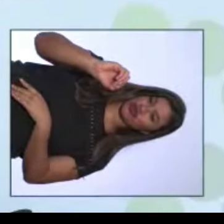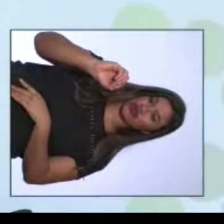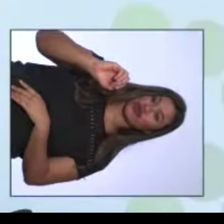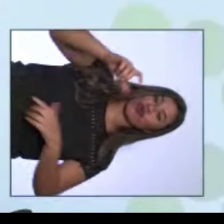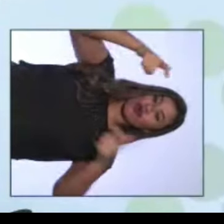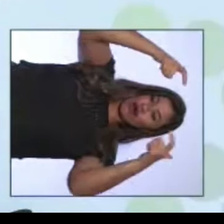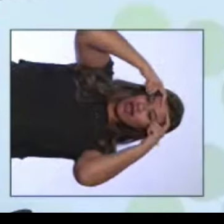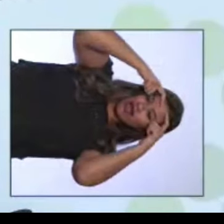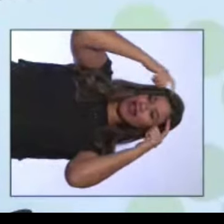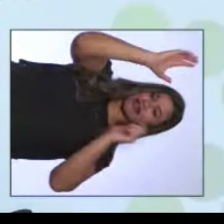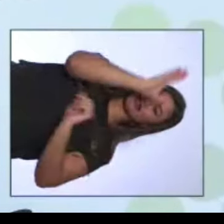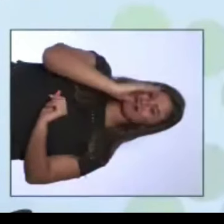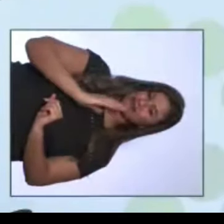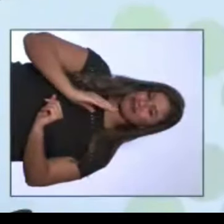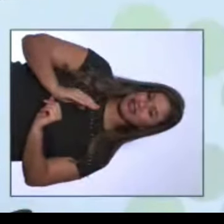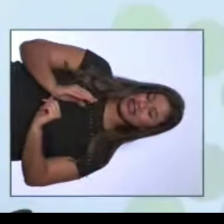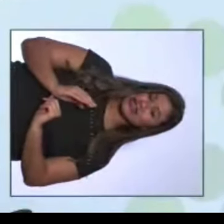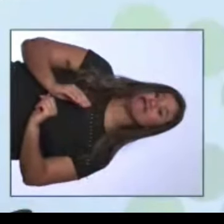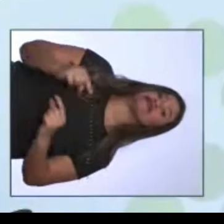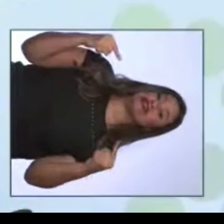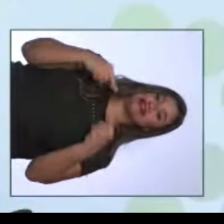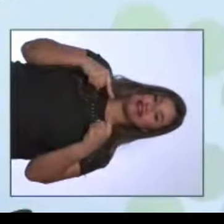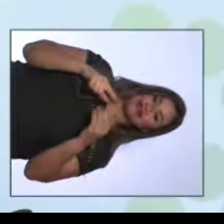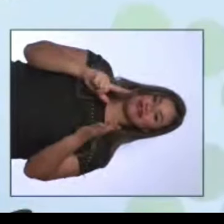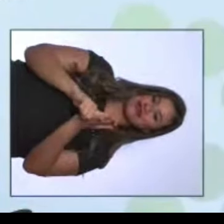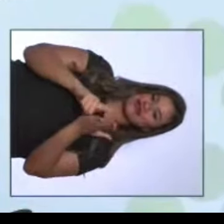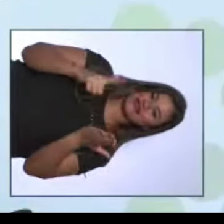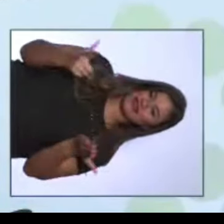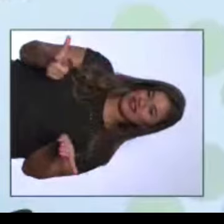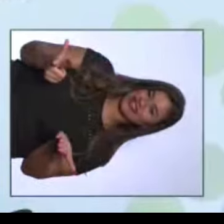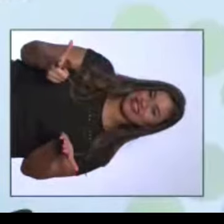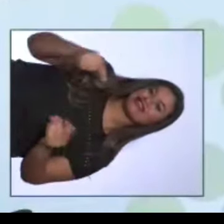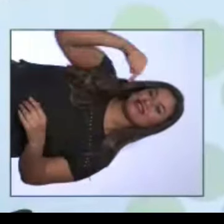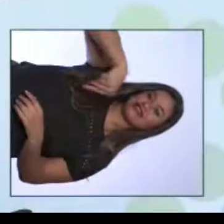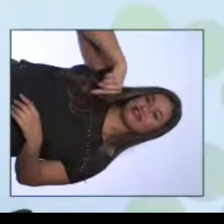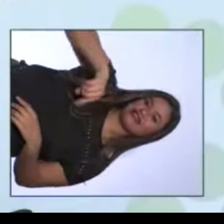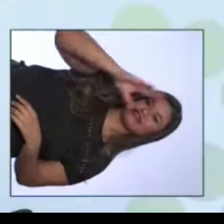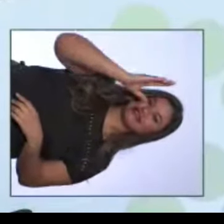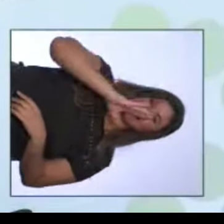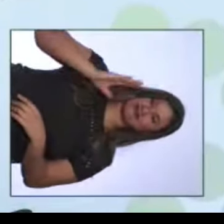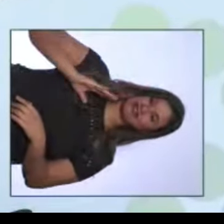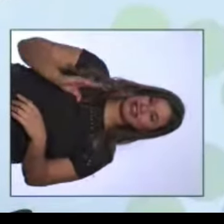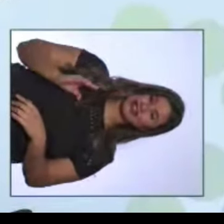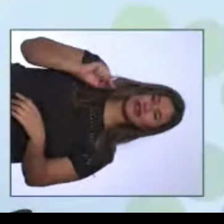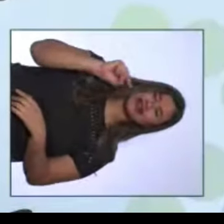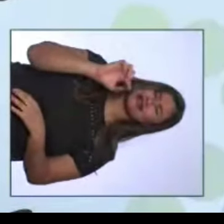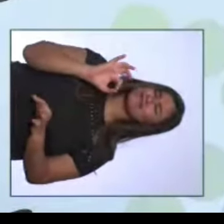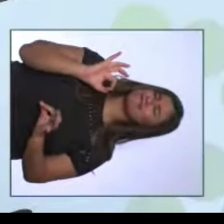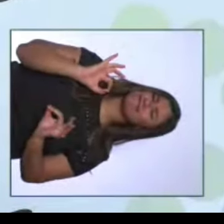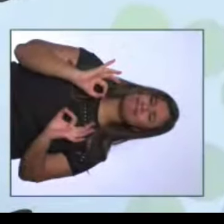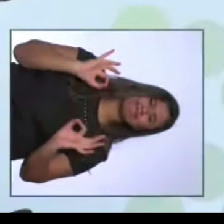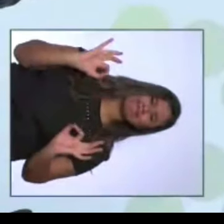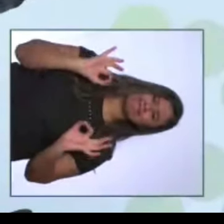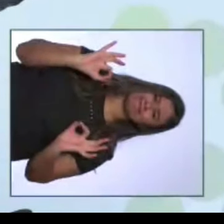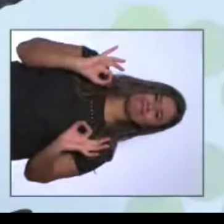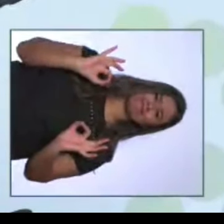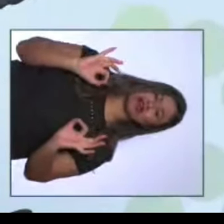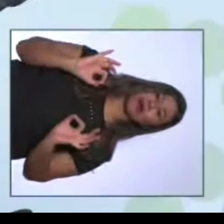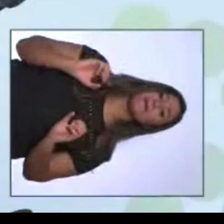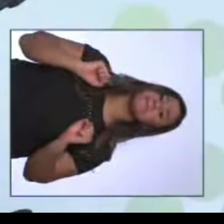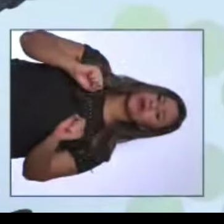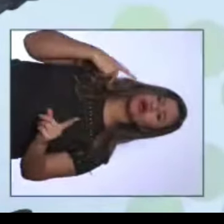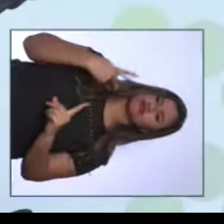maiores jornalistas deste país, chamado Assis Chateaubriand. E é bem interessante. Você procura na sua plataforma, nas suas plataformas